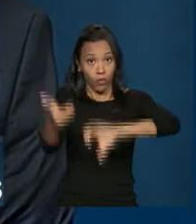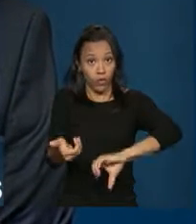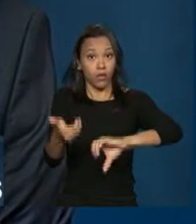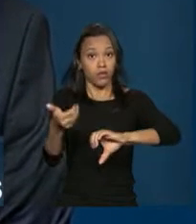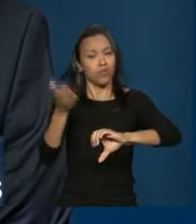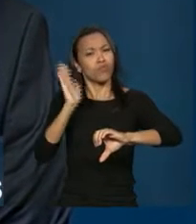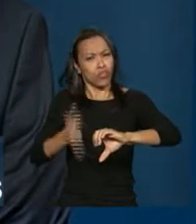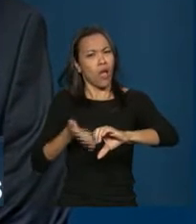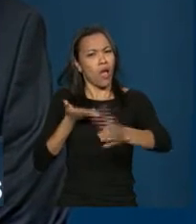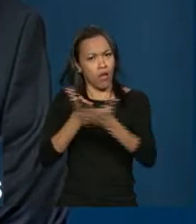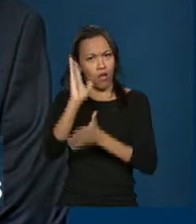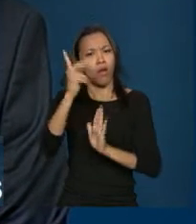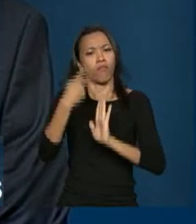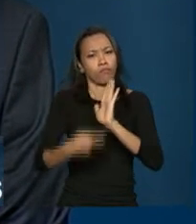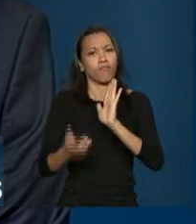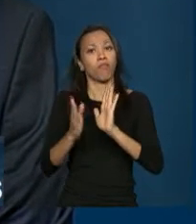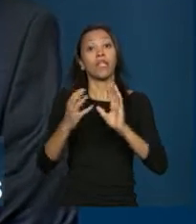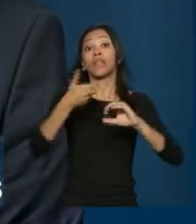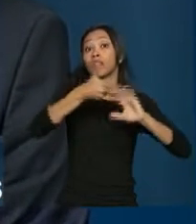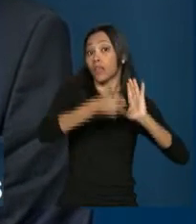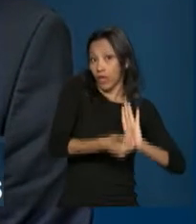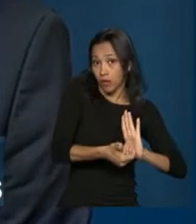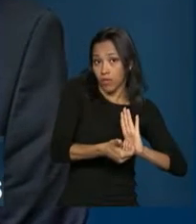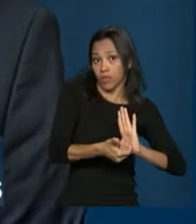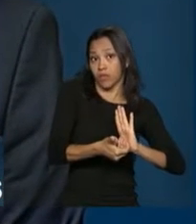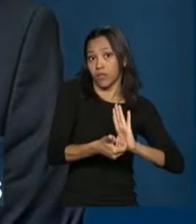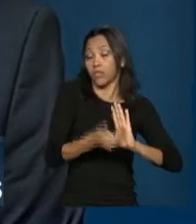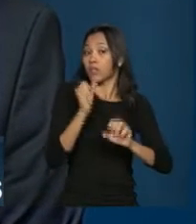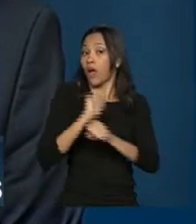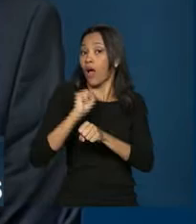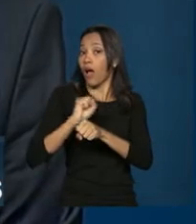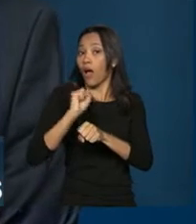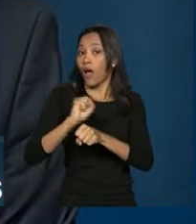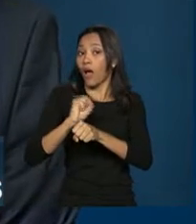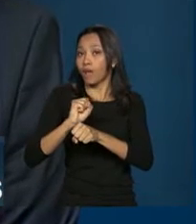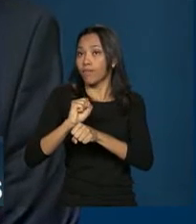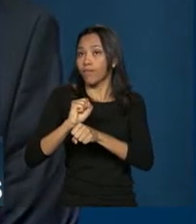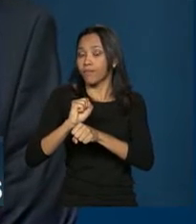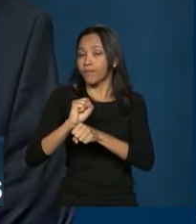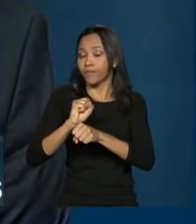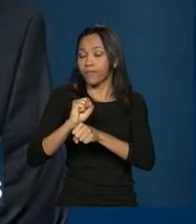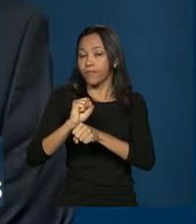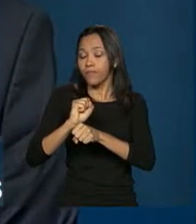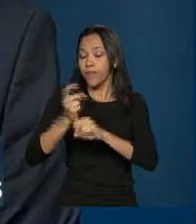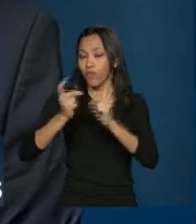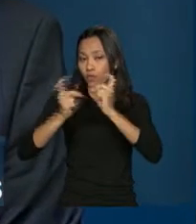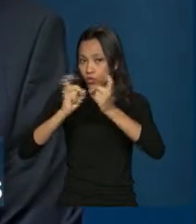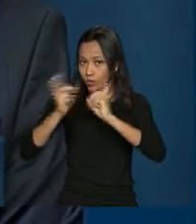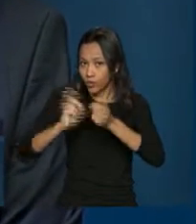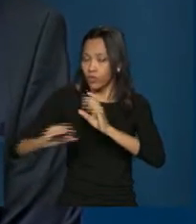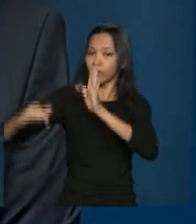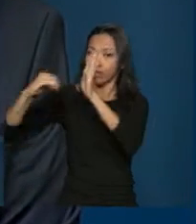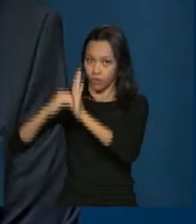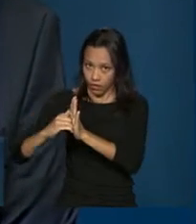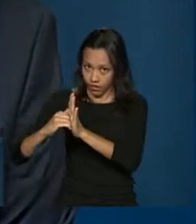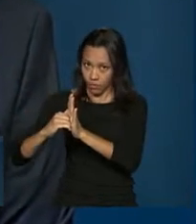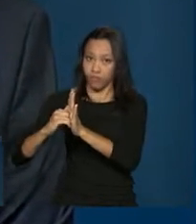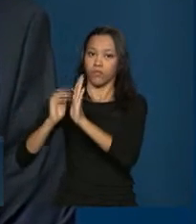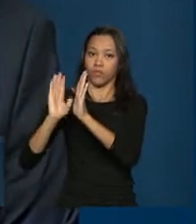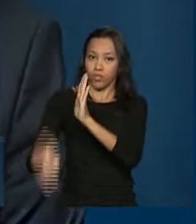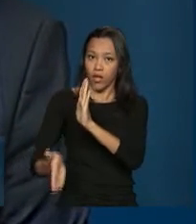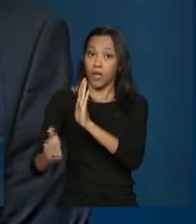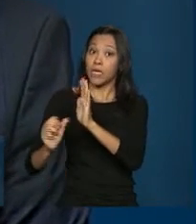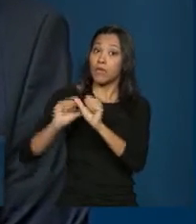Congresso Nacional, já foi aprovado na Câmara, está no Senado, aliás, ele já foi discutido no Senado,